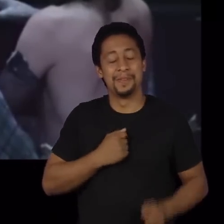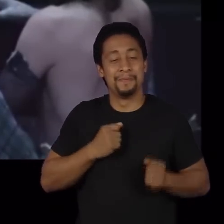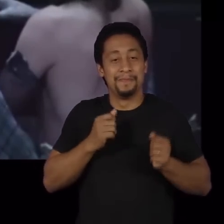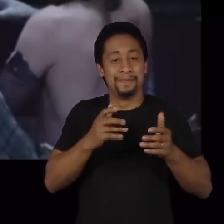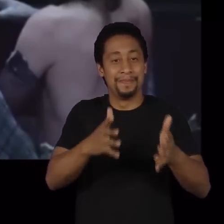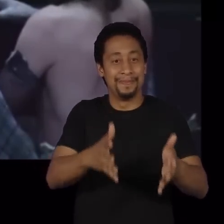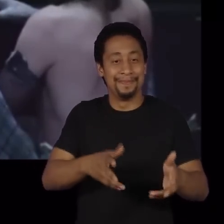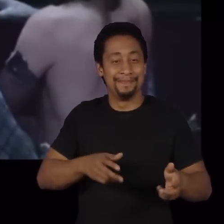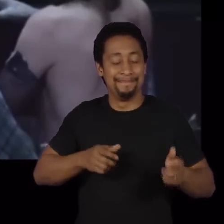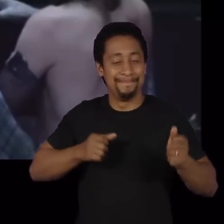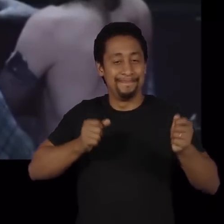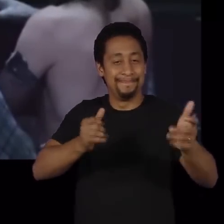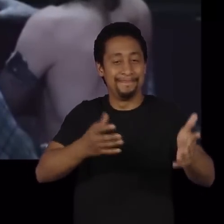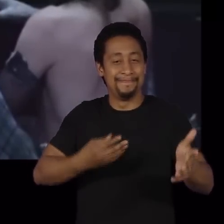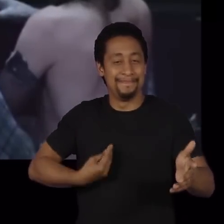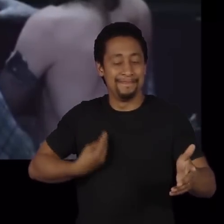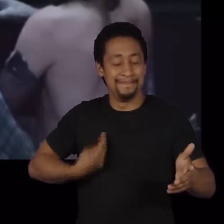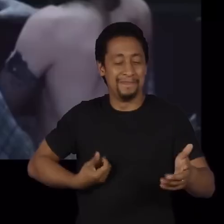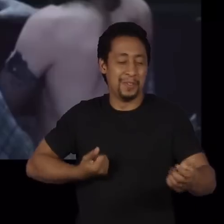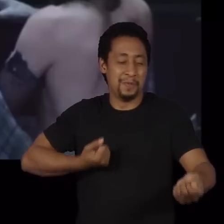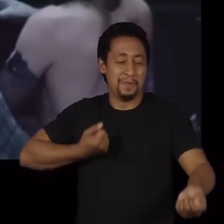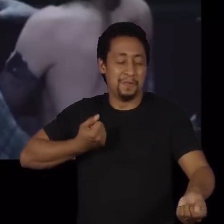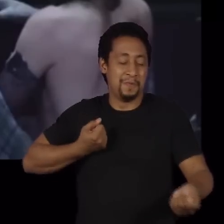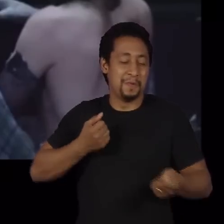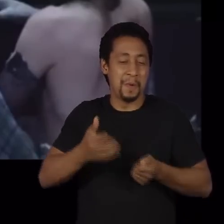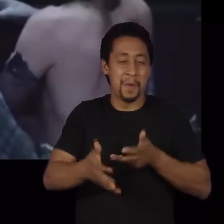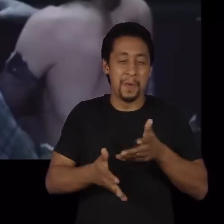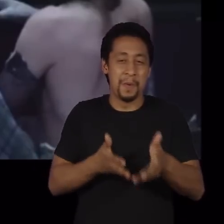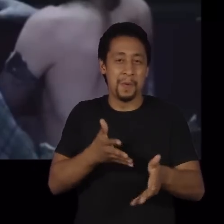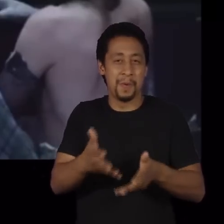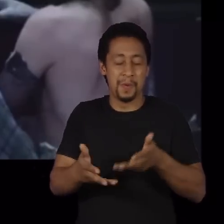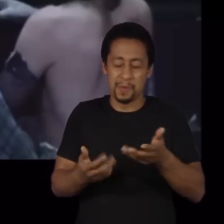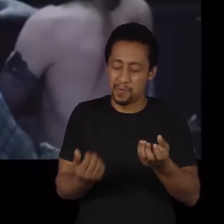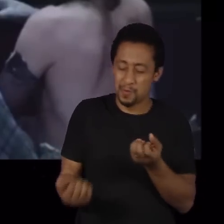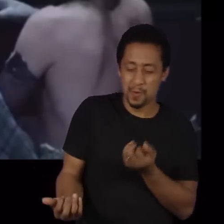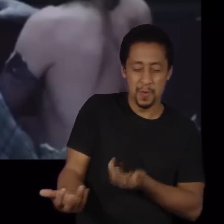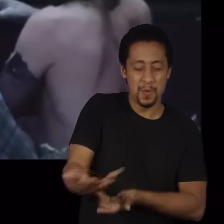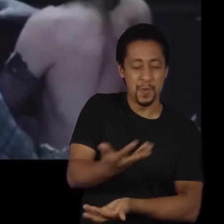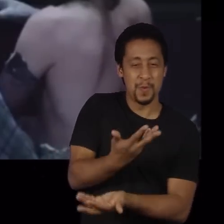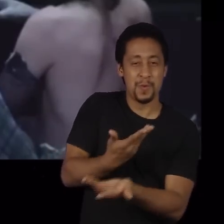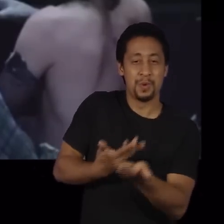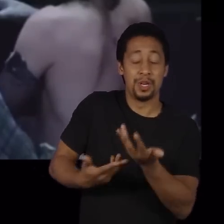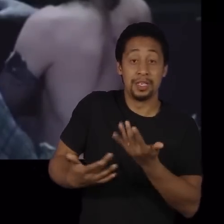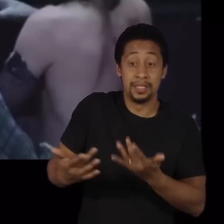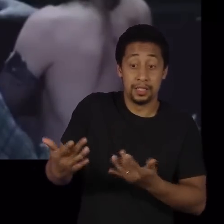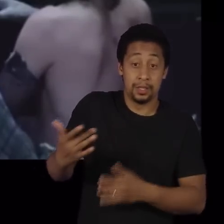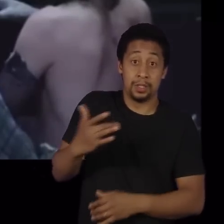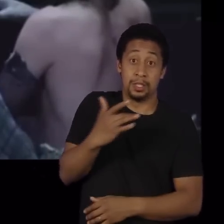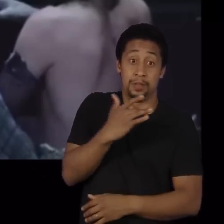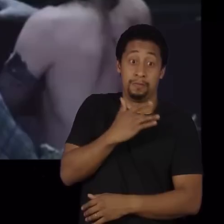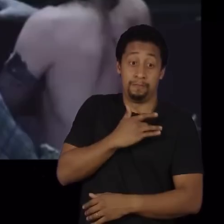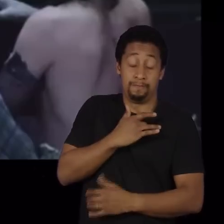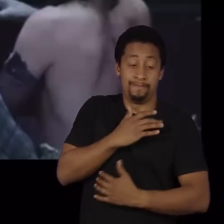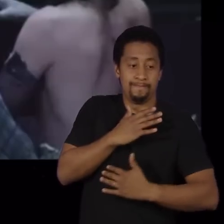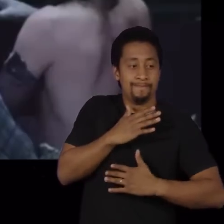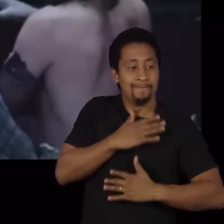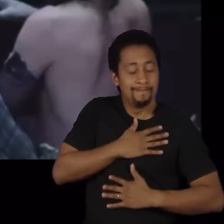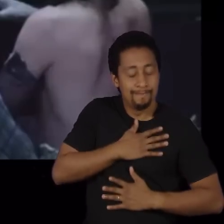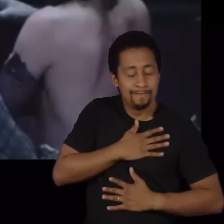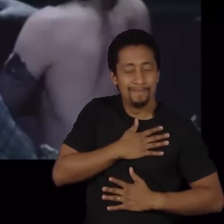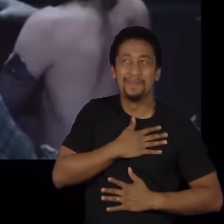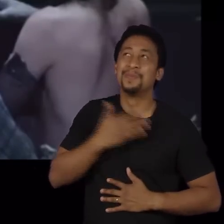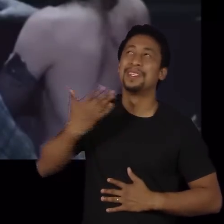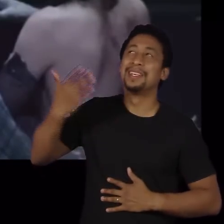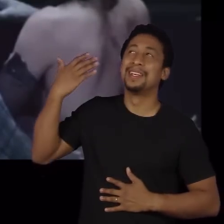vivas, fogo, fonte, se me tocares, amantíssima, como fui